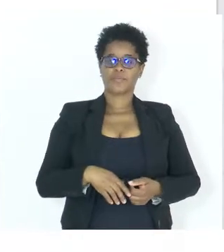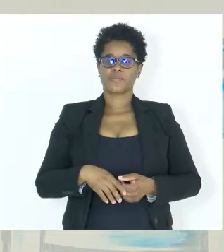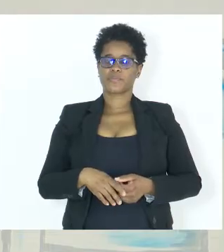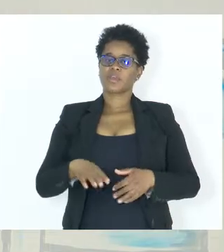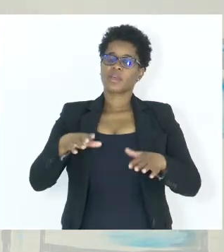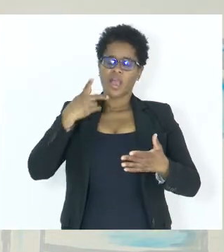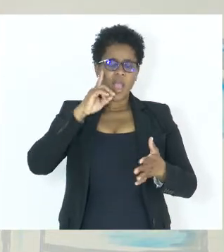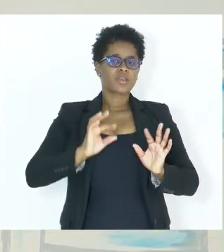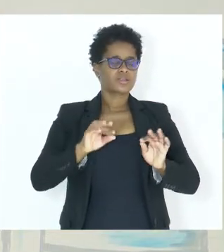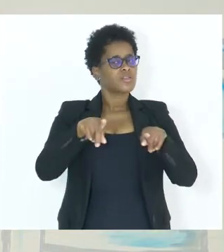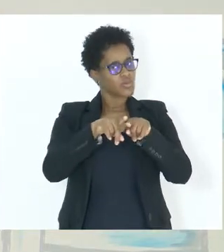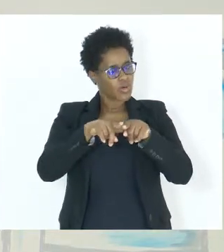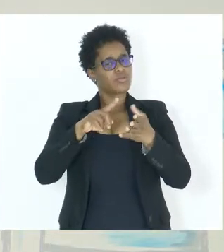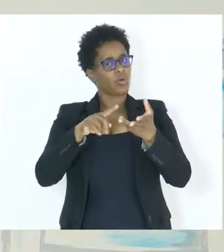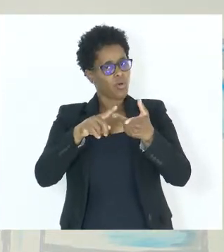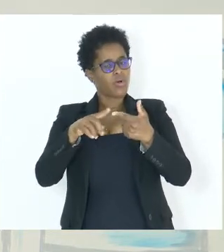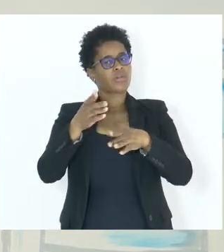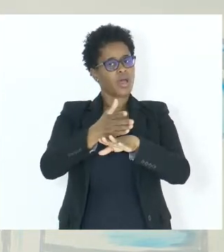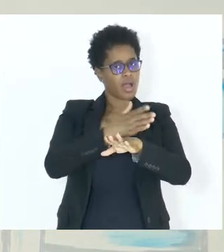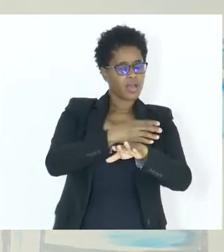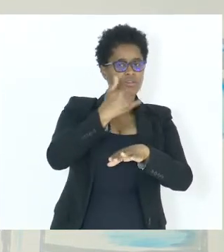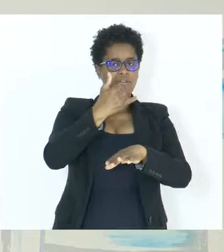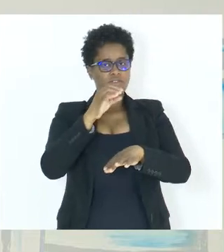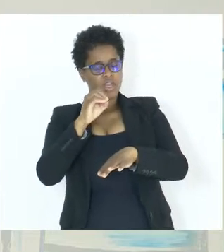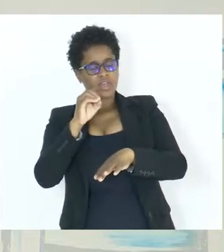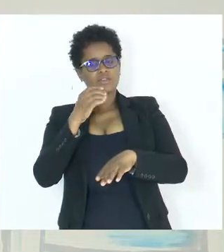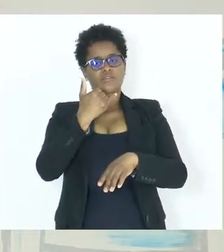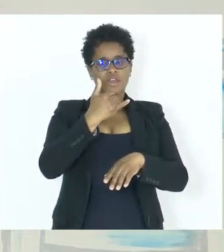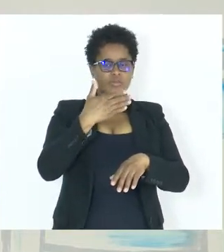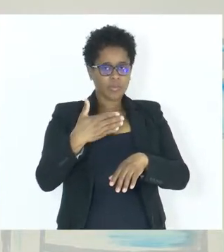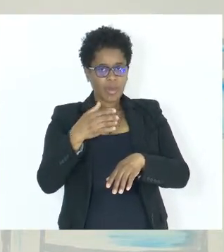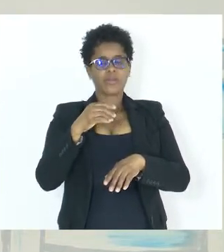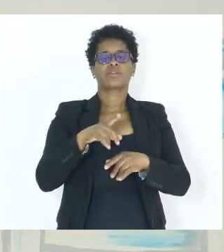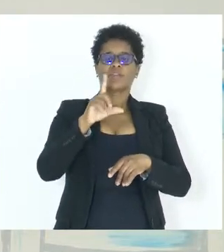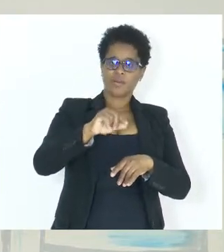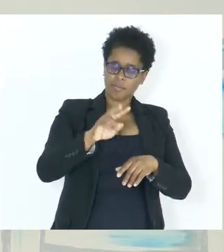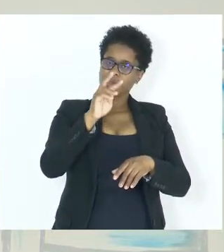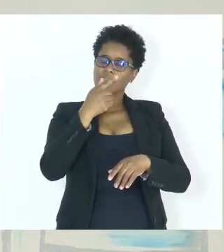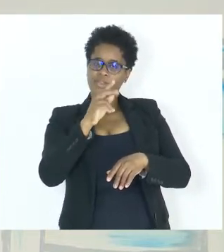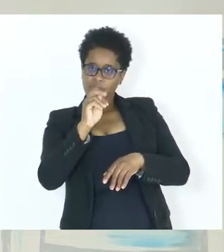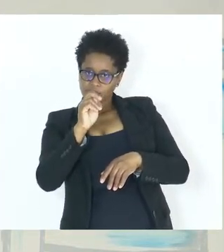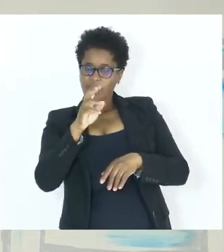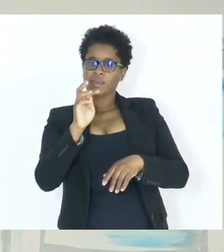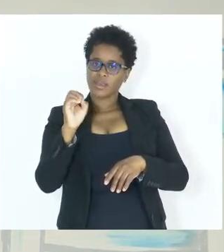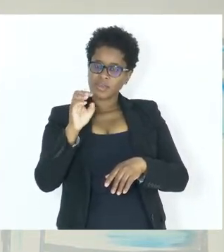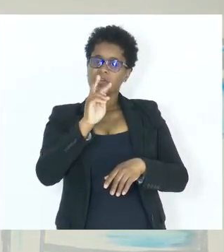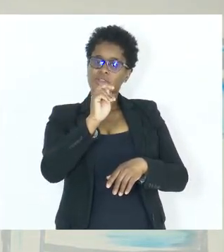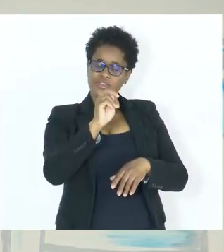31º. Assim como nós tínhamos contado 20º, 21º, também 30º,